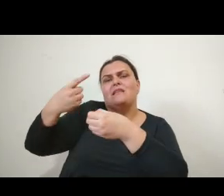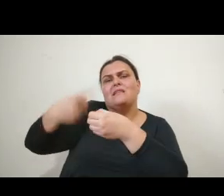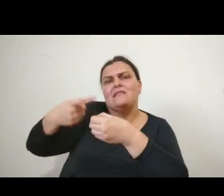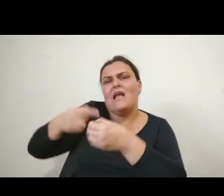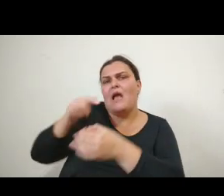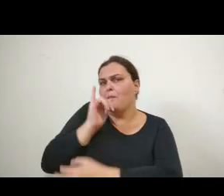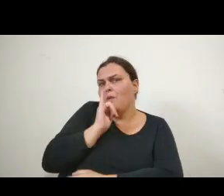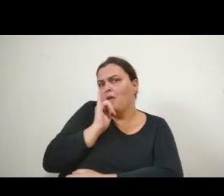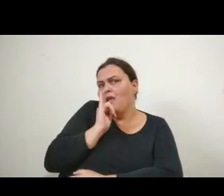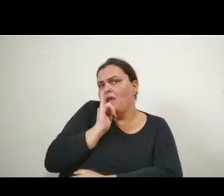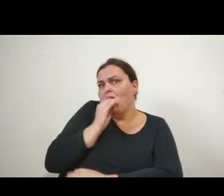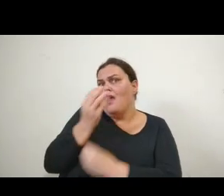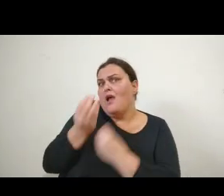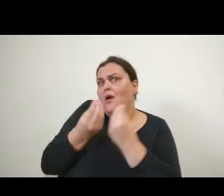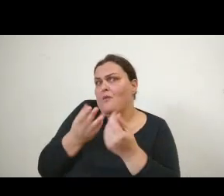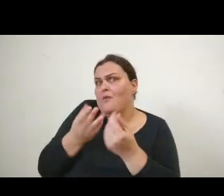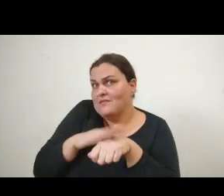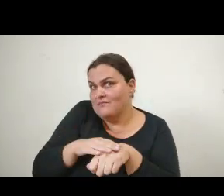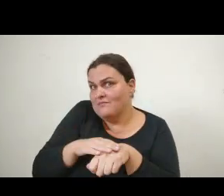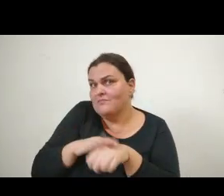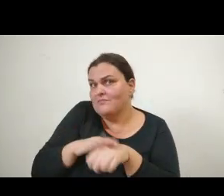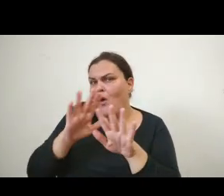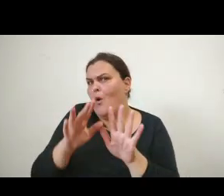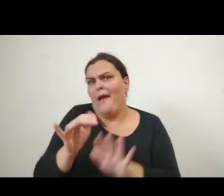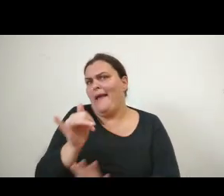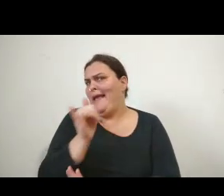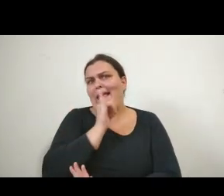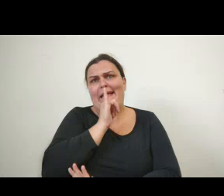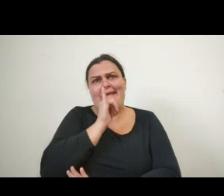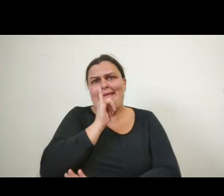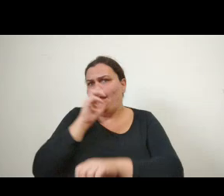do mosquito da dengue, né? O Aedes aegypti, né?